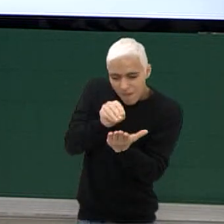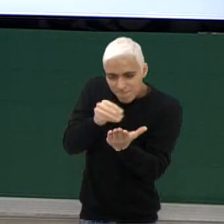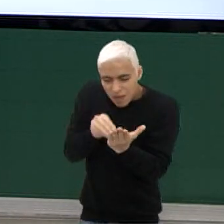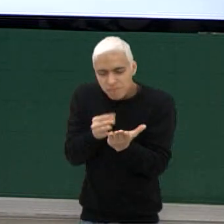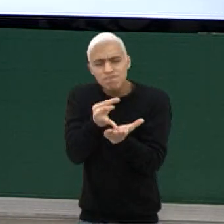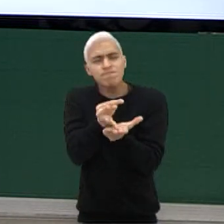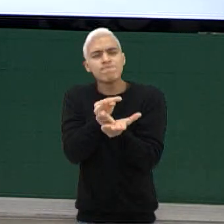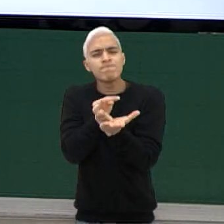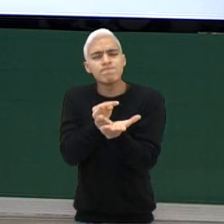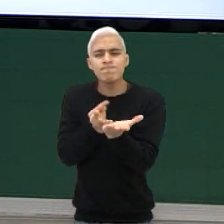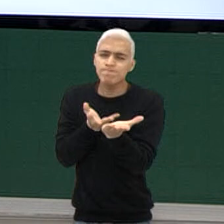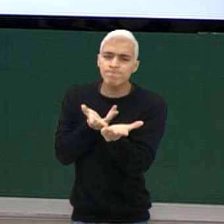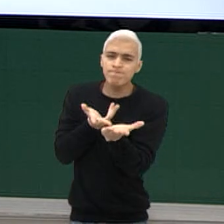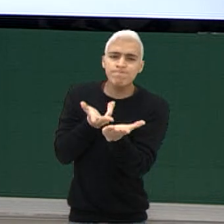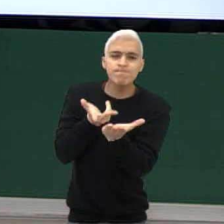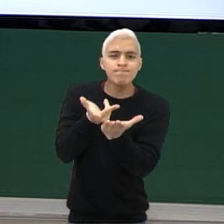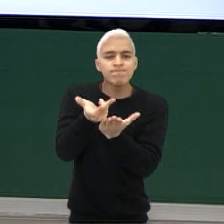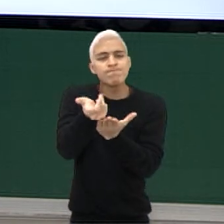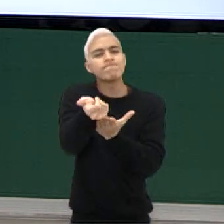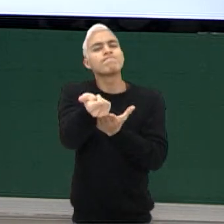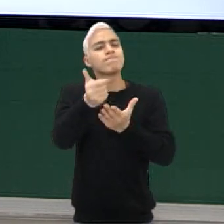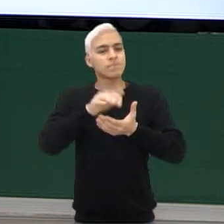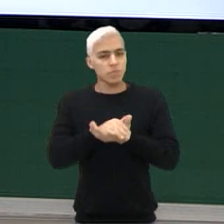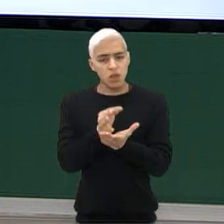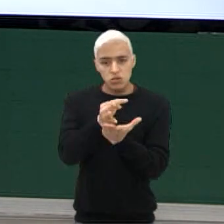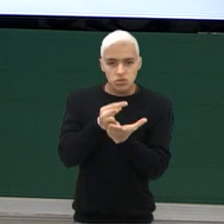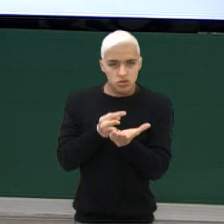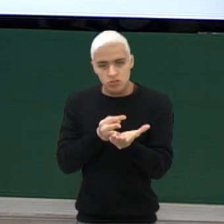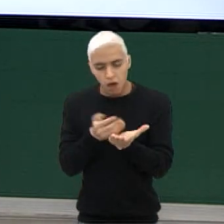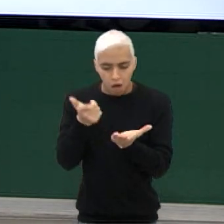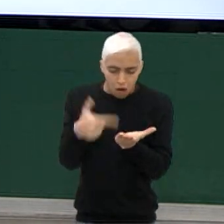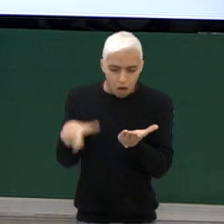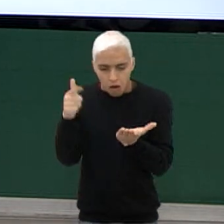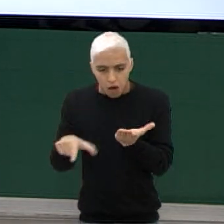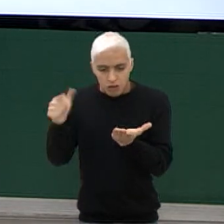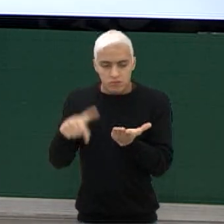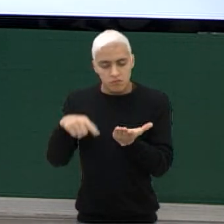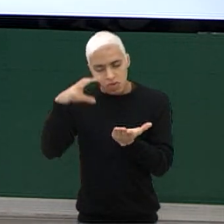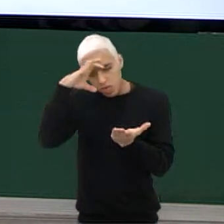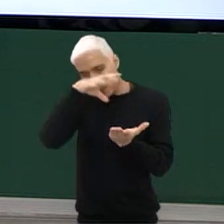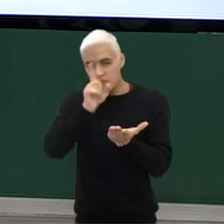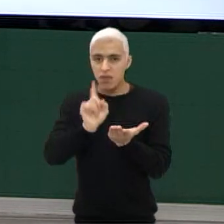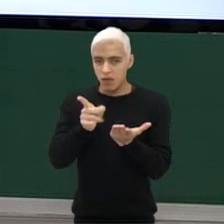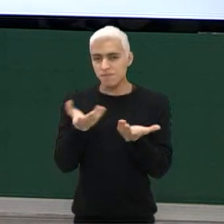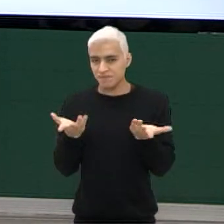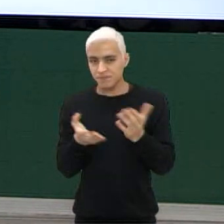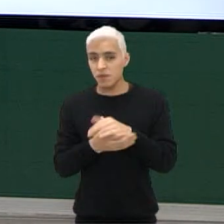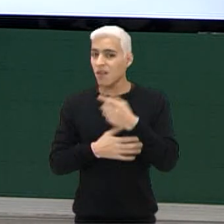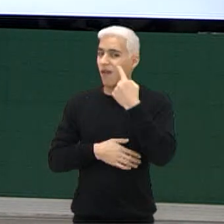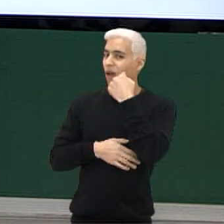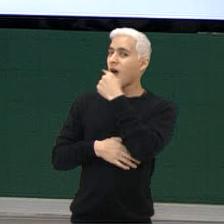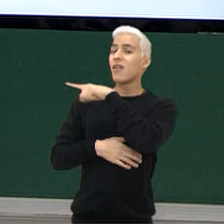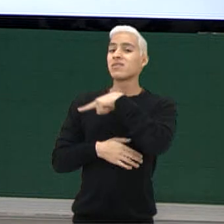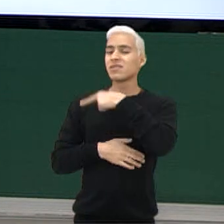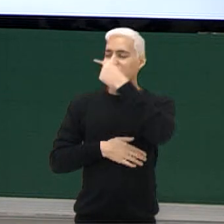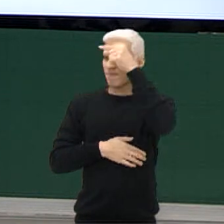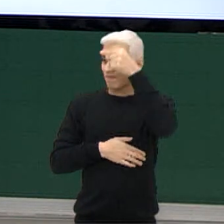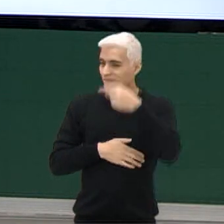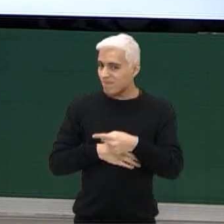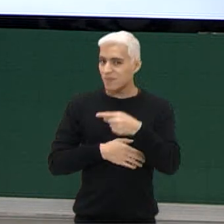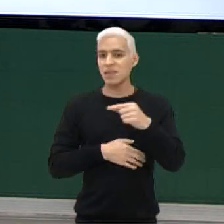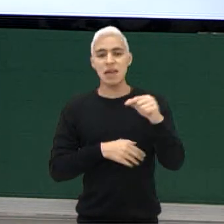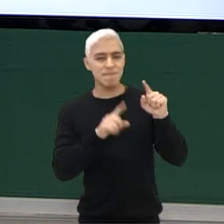trocando essas conjunções para que o seu texto não fique repetitivo. Eu tenho ali, ó, as minhas opções: